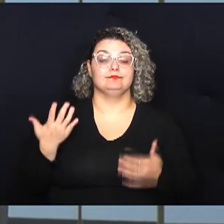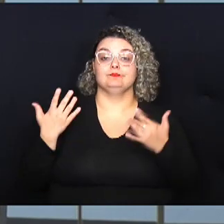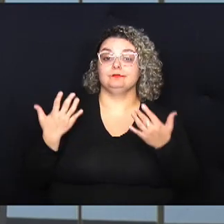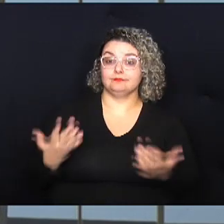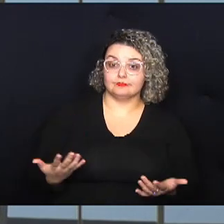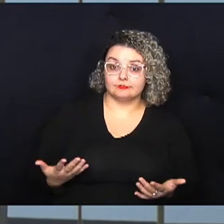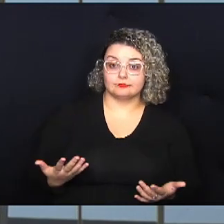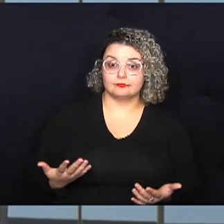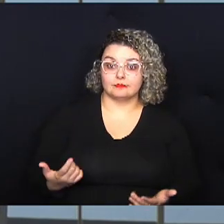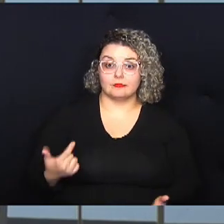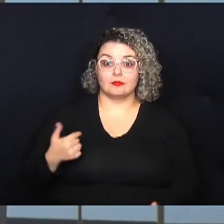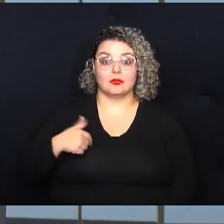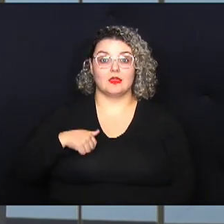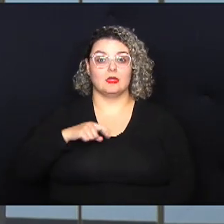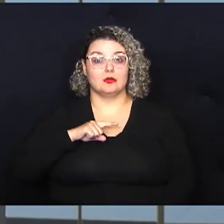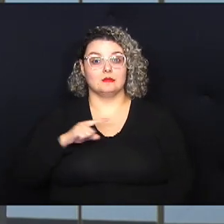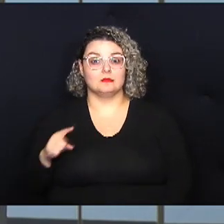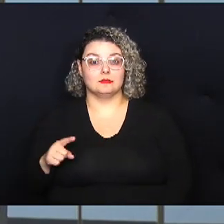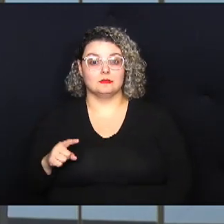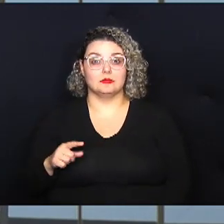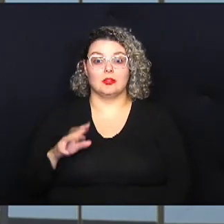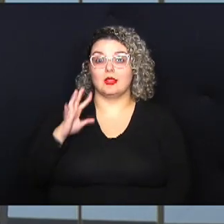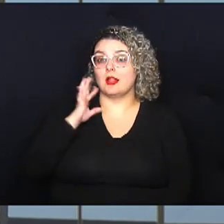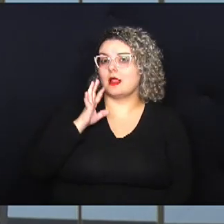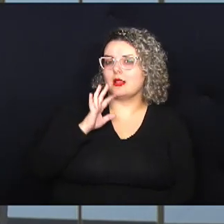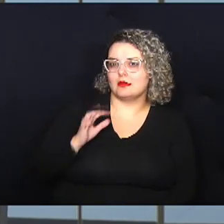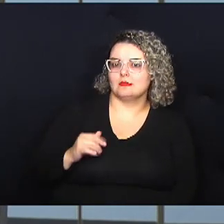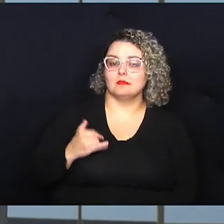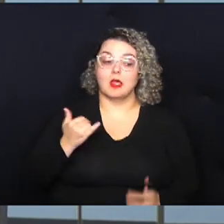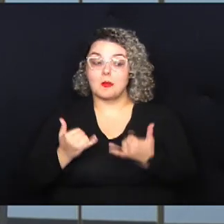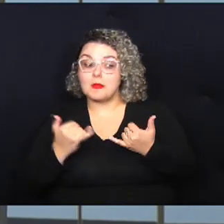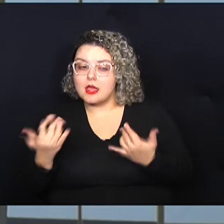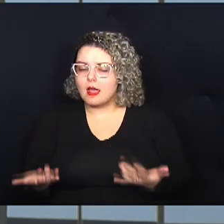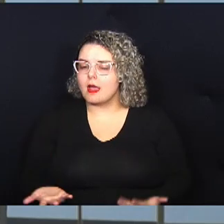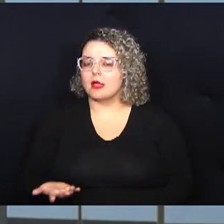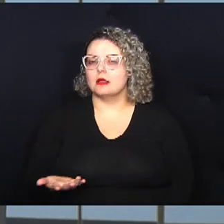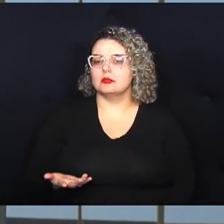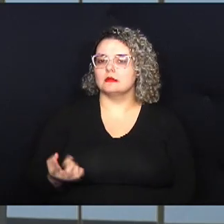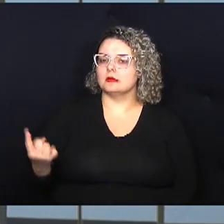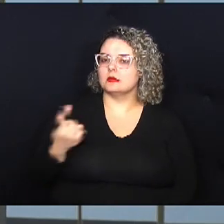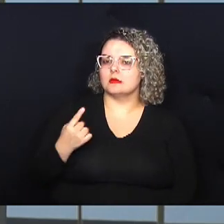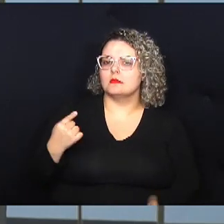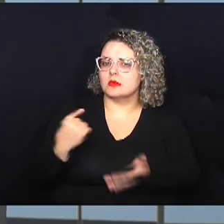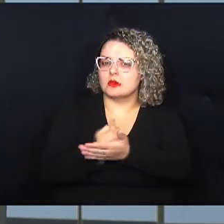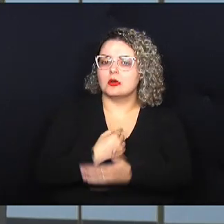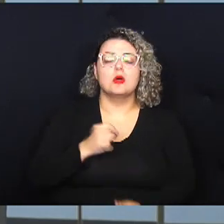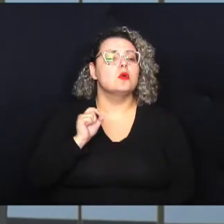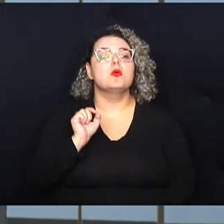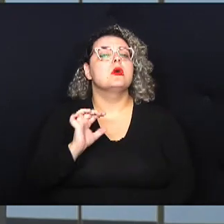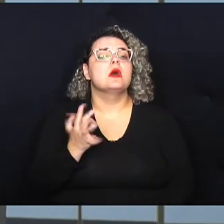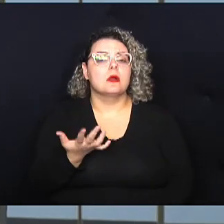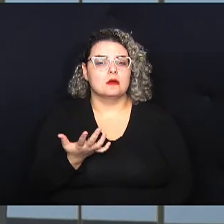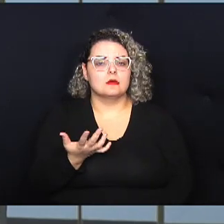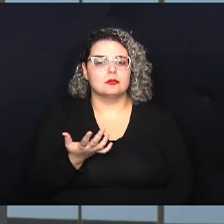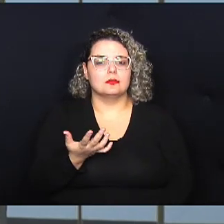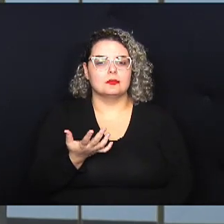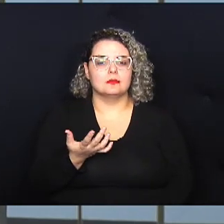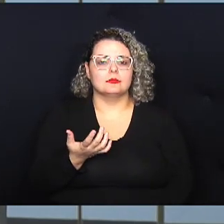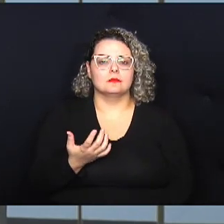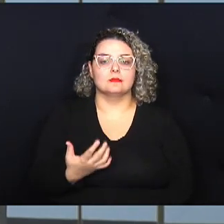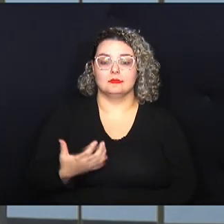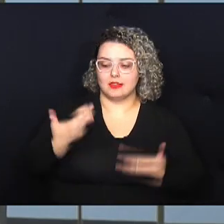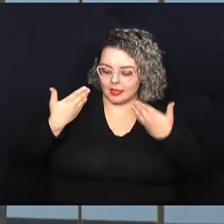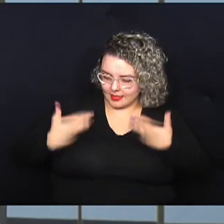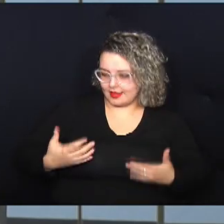eu não tô mais tão engraçada, tão brincalhona. E aí as pessoas perguntam, o que aconteceu? O que aconteceu? Essa sou eu. É porque,